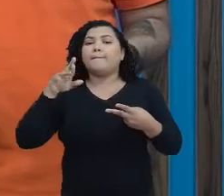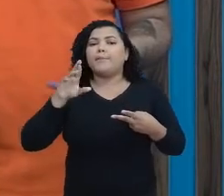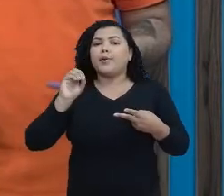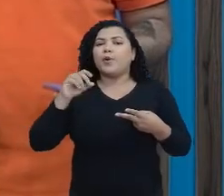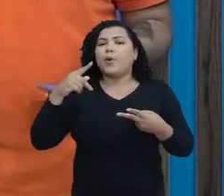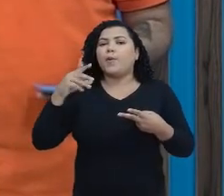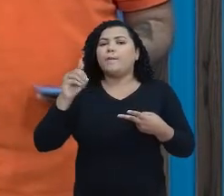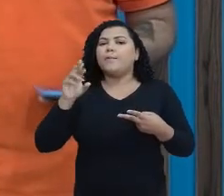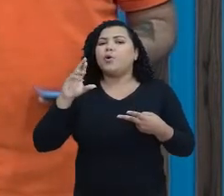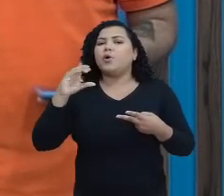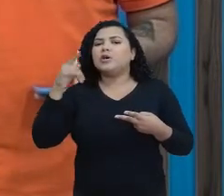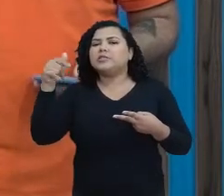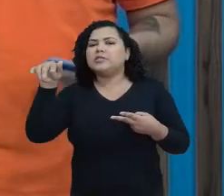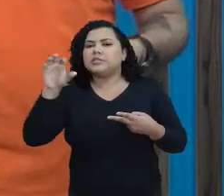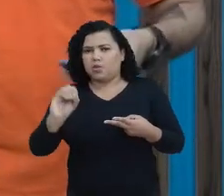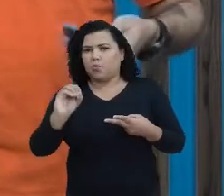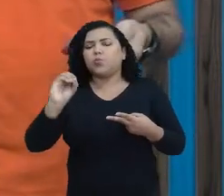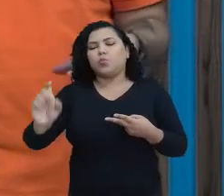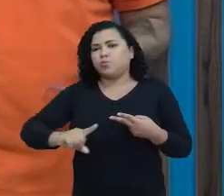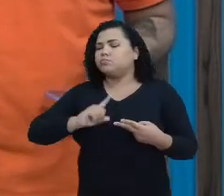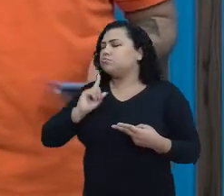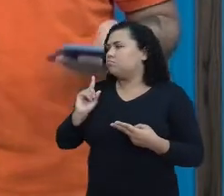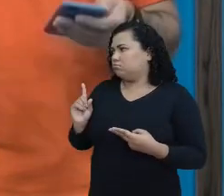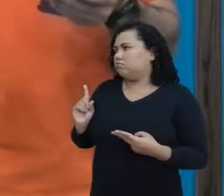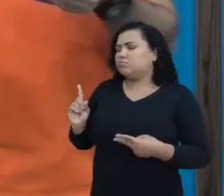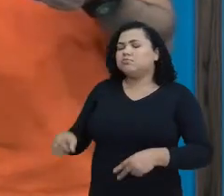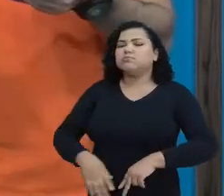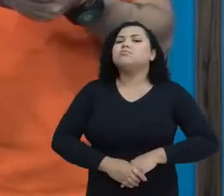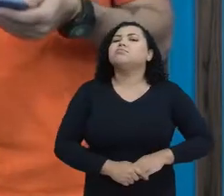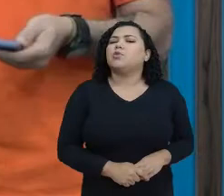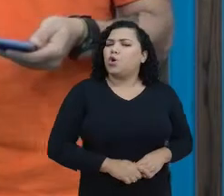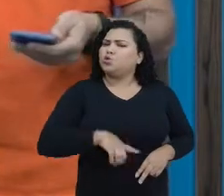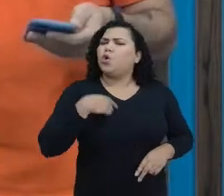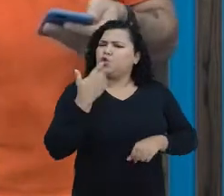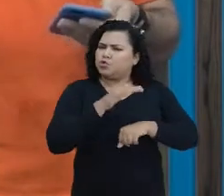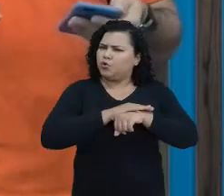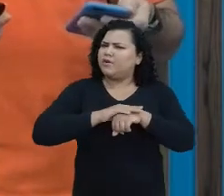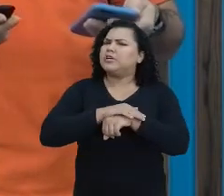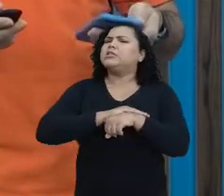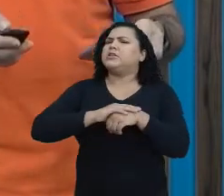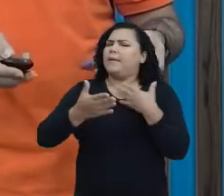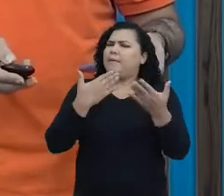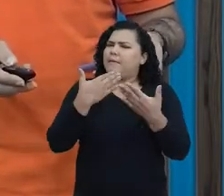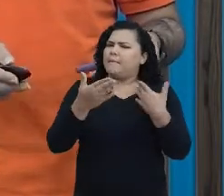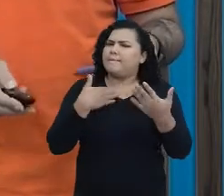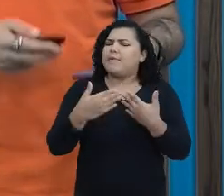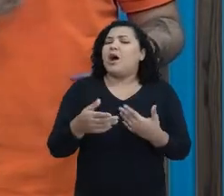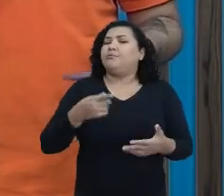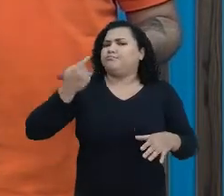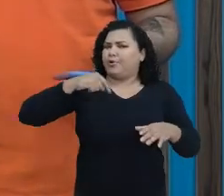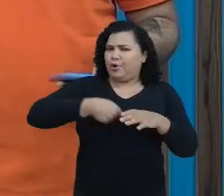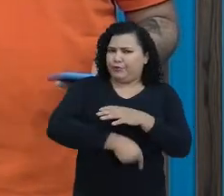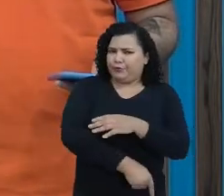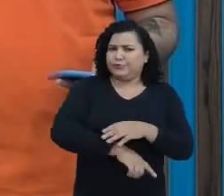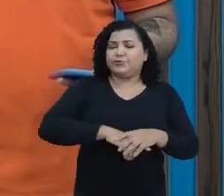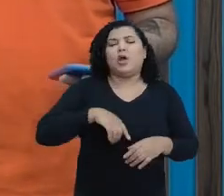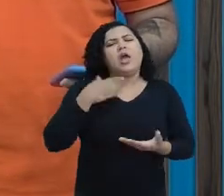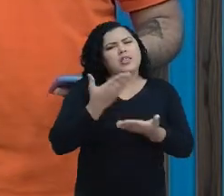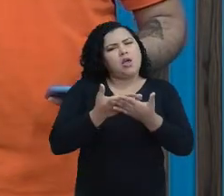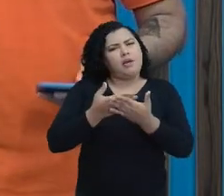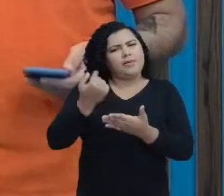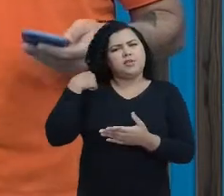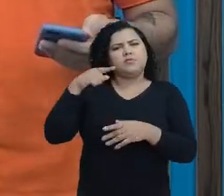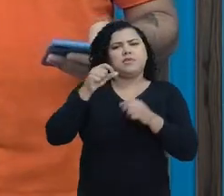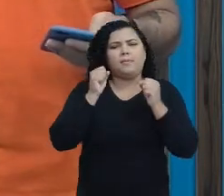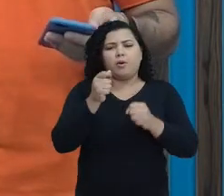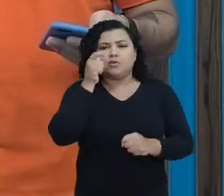uma analisada, que a gente discutiu bastante aqui o que é razão e o que é proporção. Porque quando a gente for analisar na aula de hoje